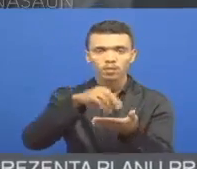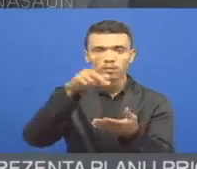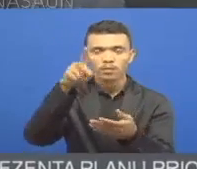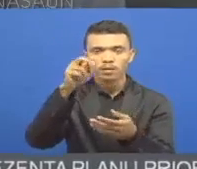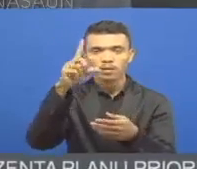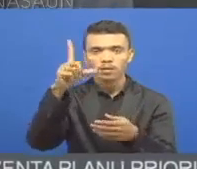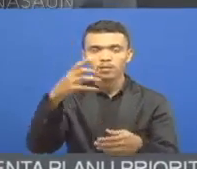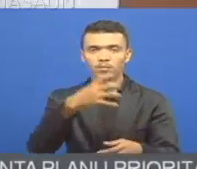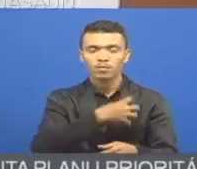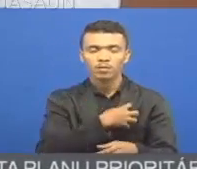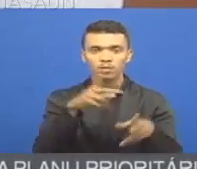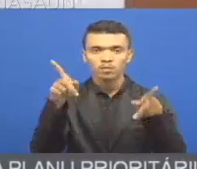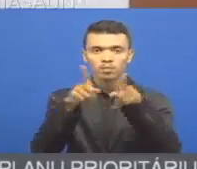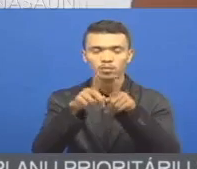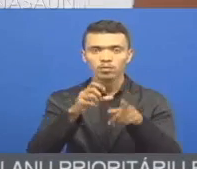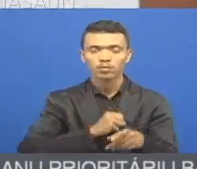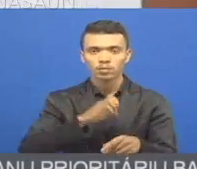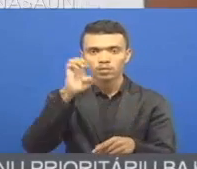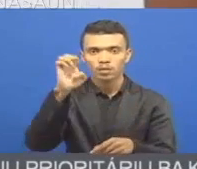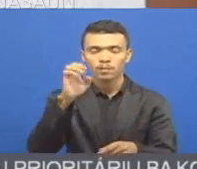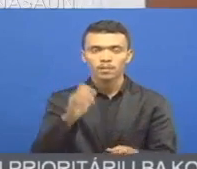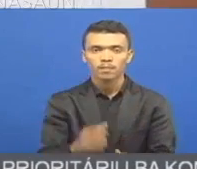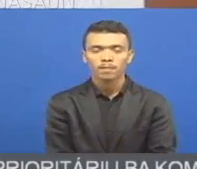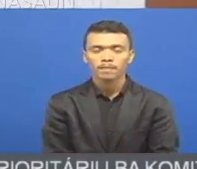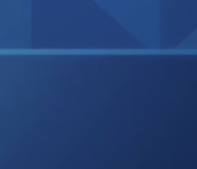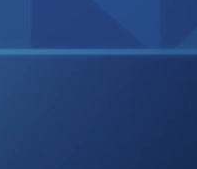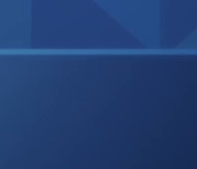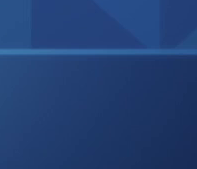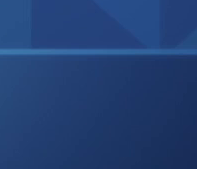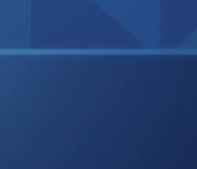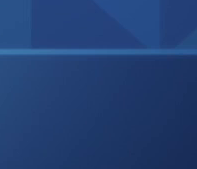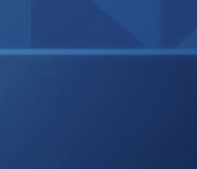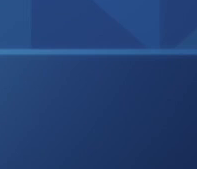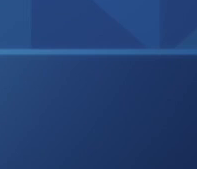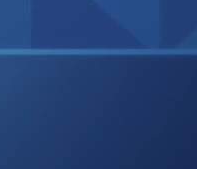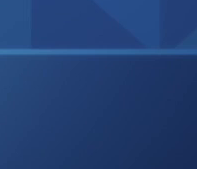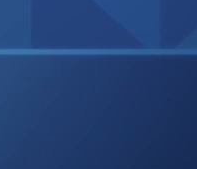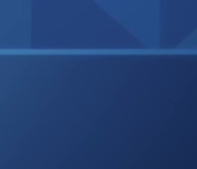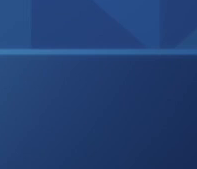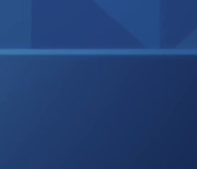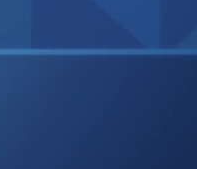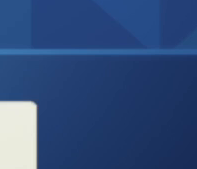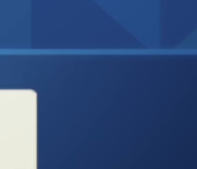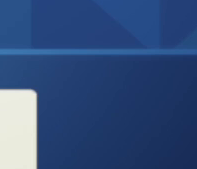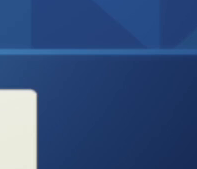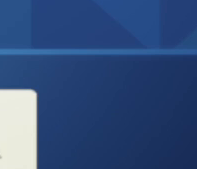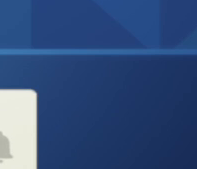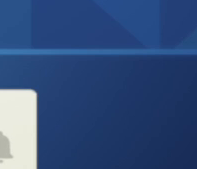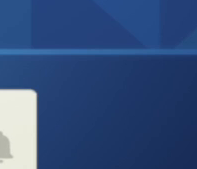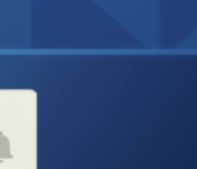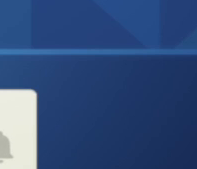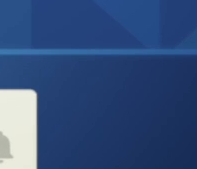repenitele esquadra posto same. Husi Manufahi Reni Silva, ba. Hai, telespectadores atuhetan